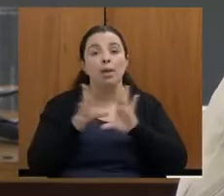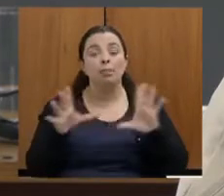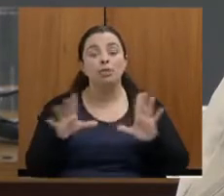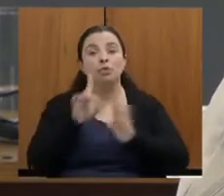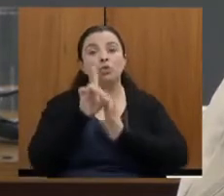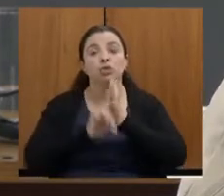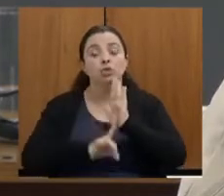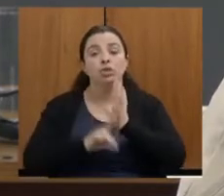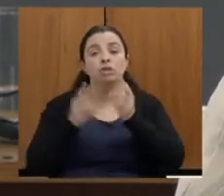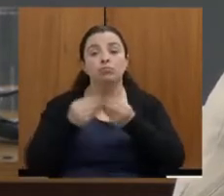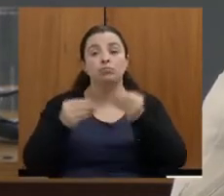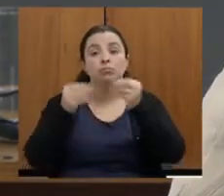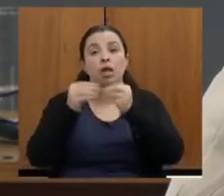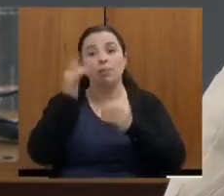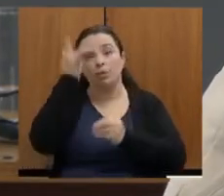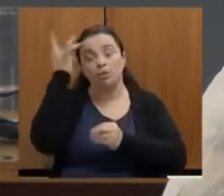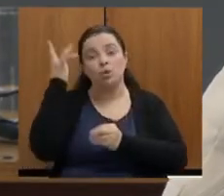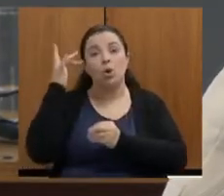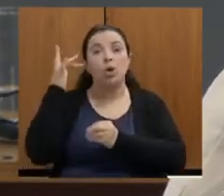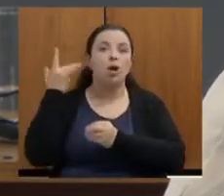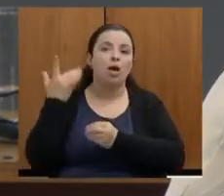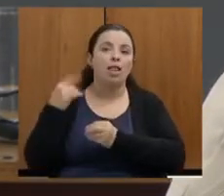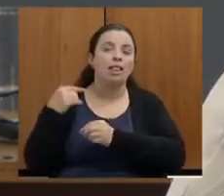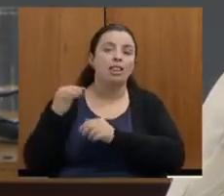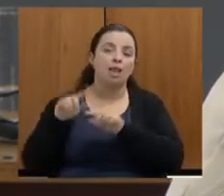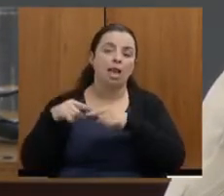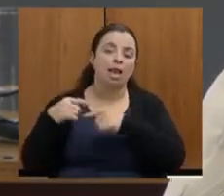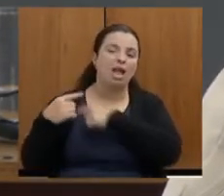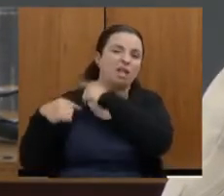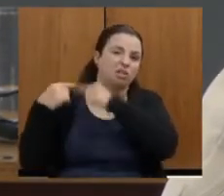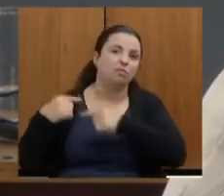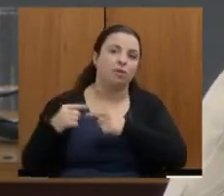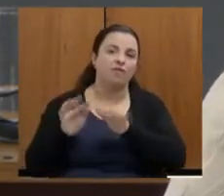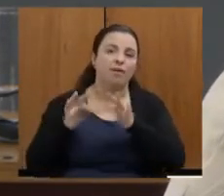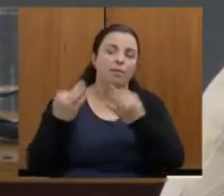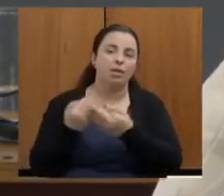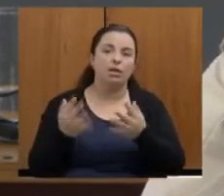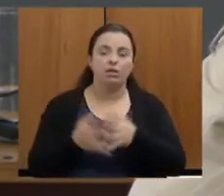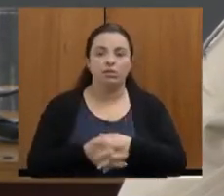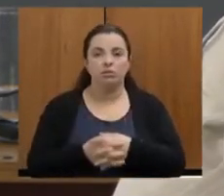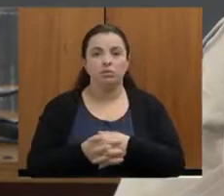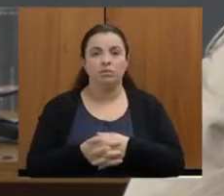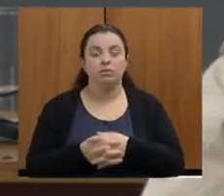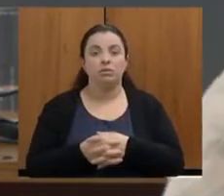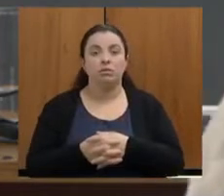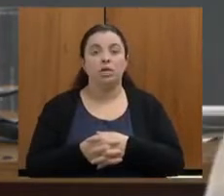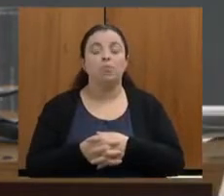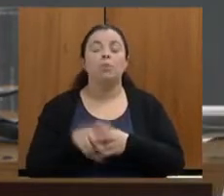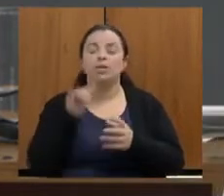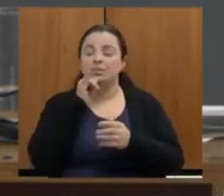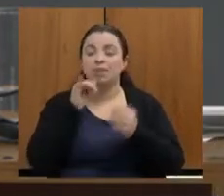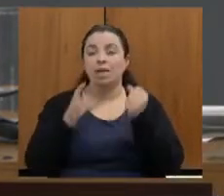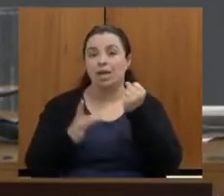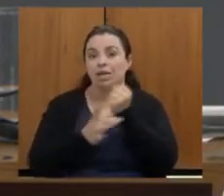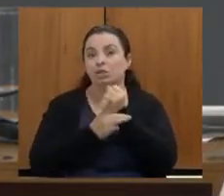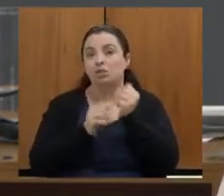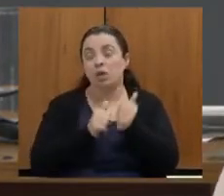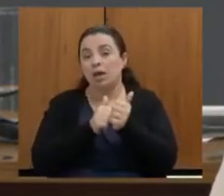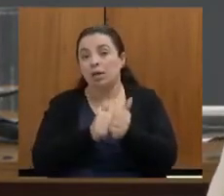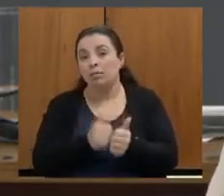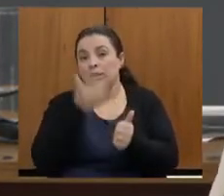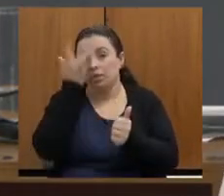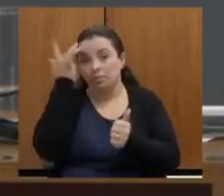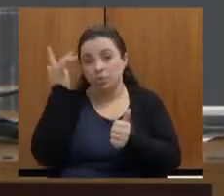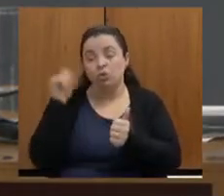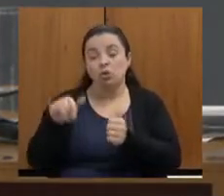eu tô lendo aqui a aleatoriamente onde vocês verem como que foi complexo isso garantir o acompanhamento as pessoas